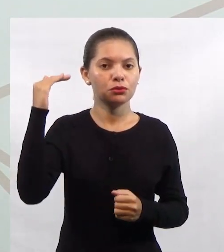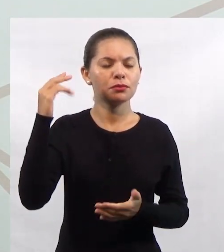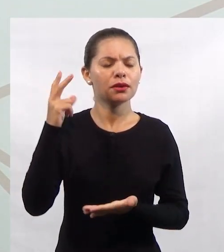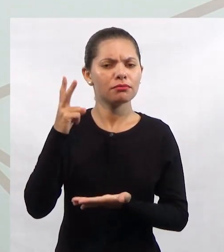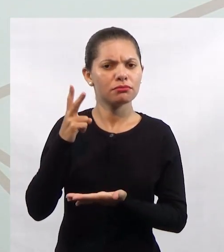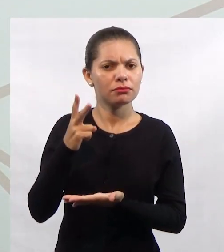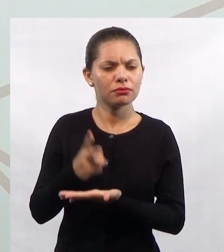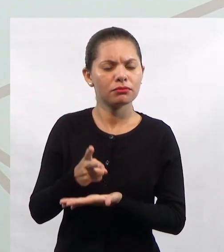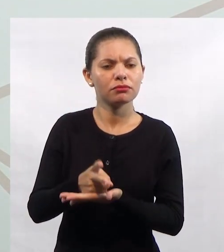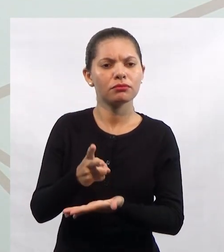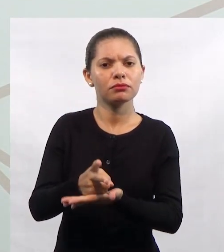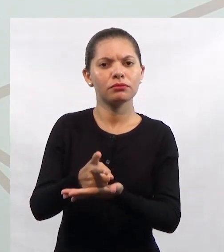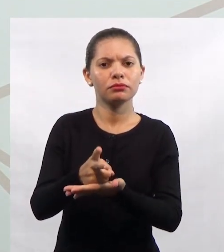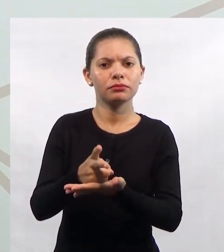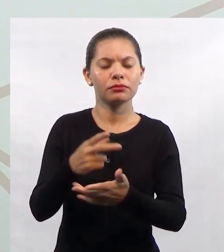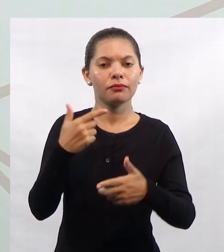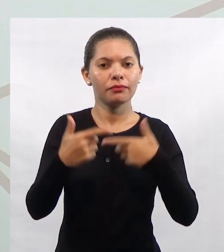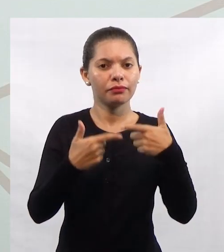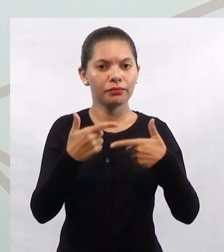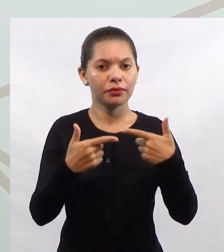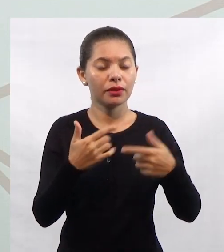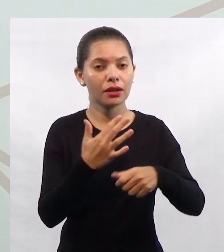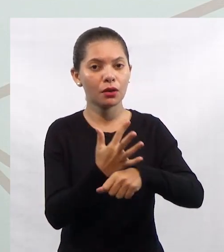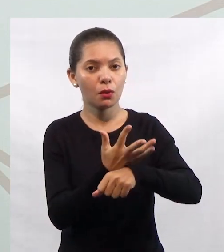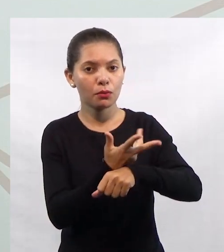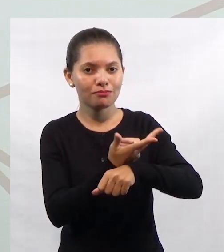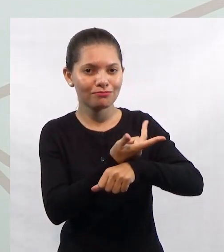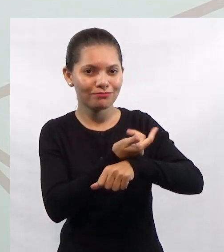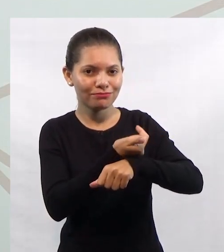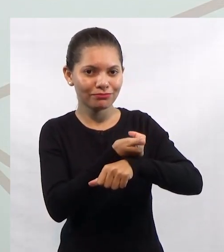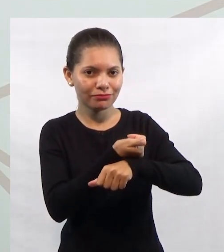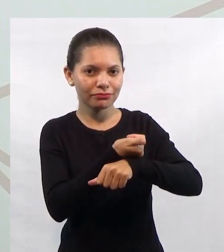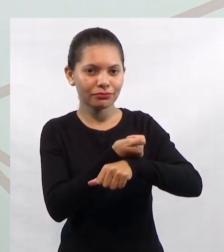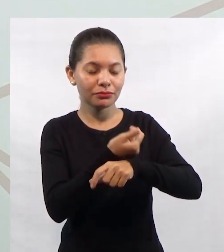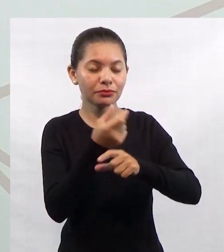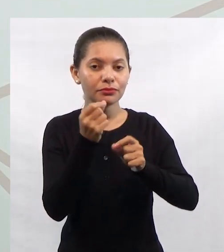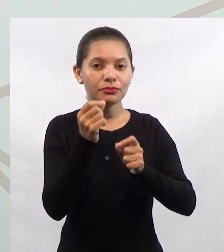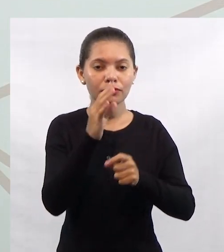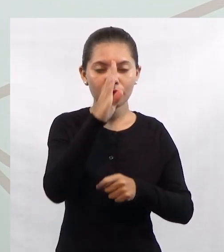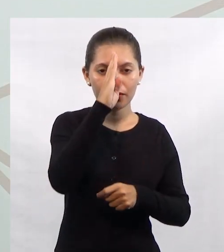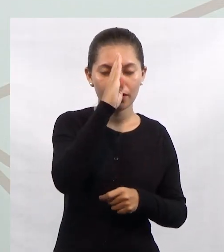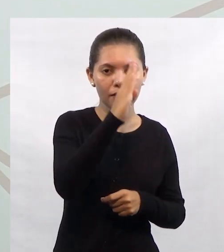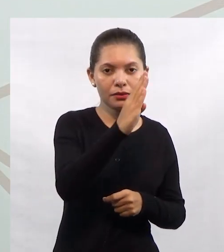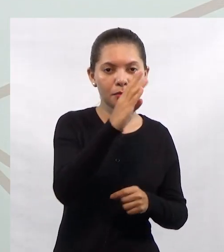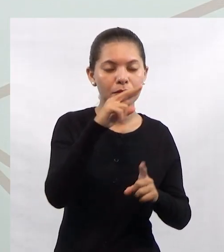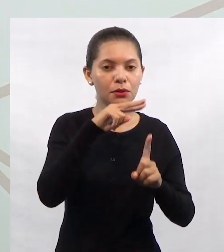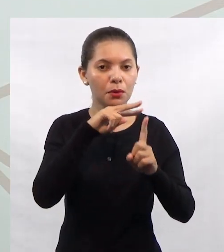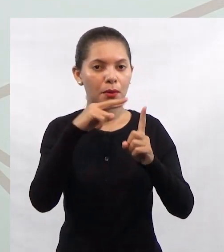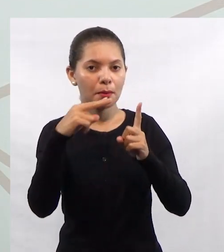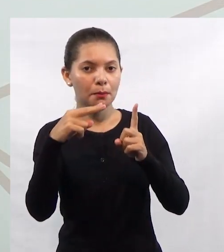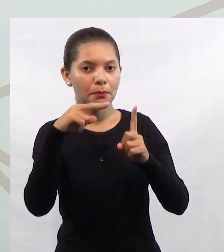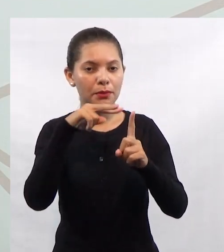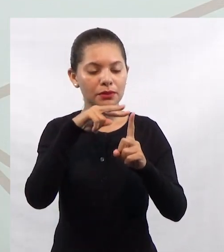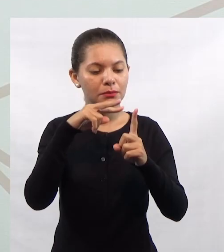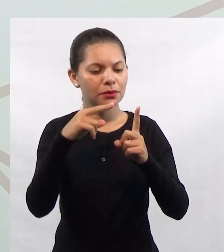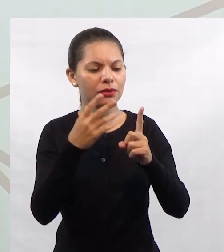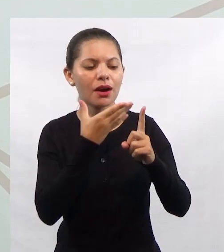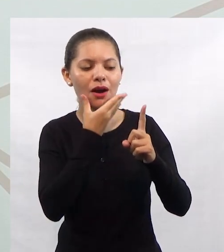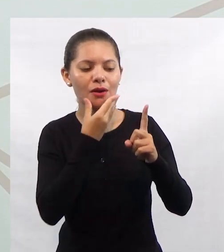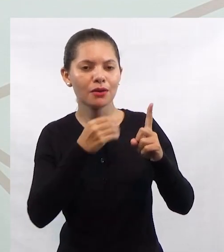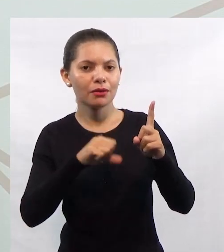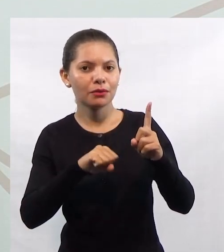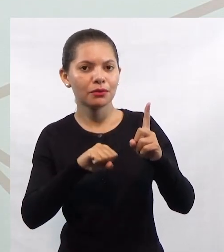no mercado de trabalho e se qualificarem para o mercado de trabalho. Mas, principalmente, com a